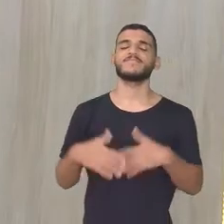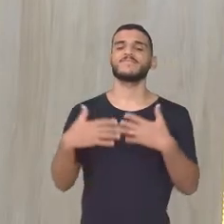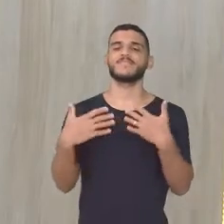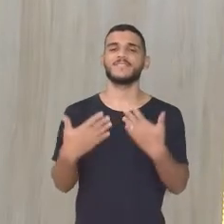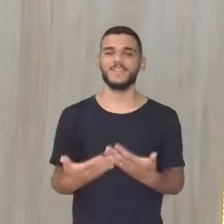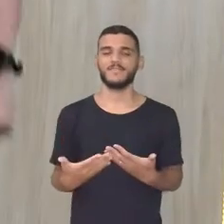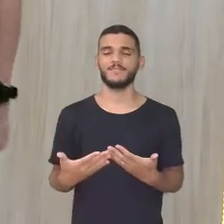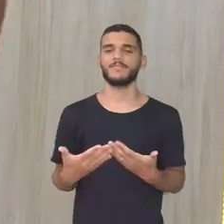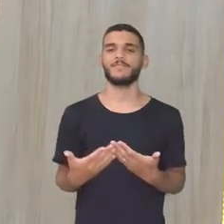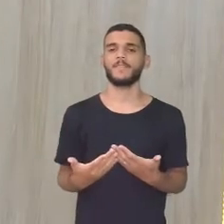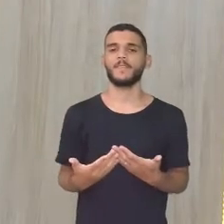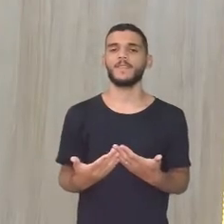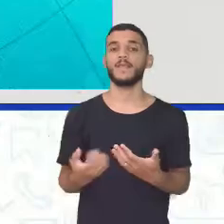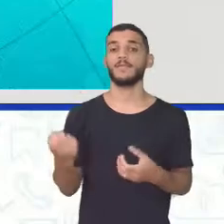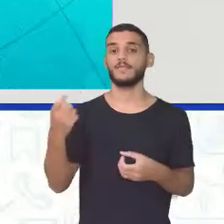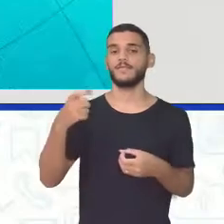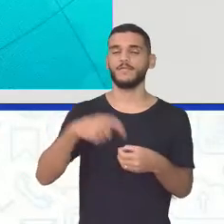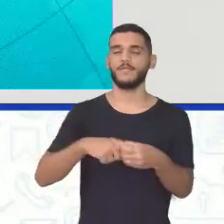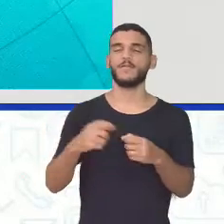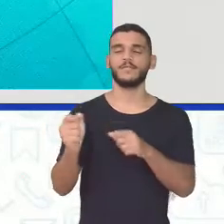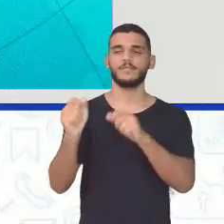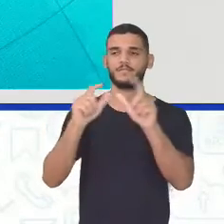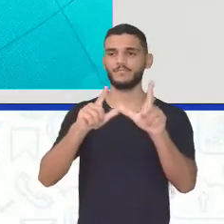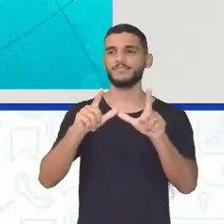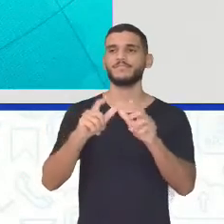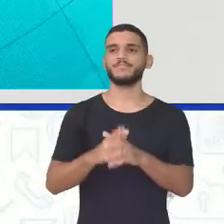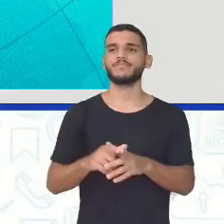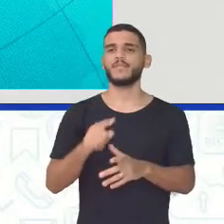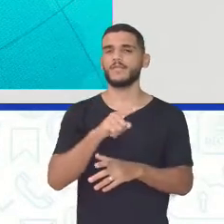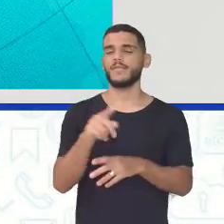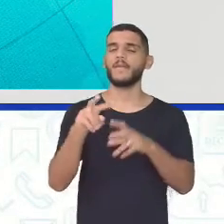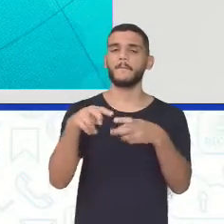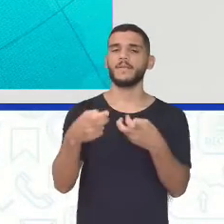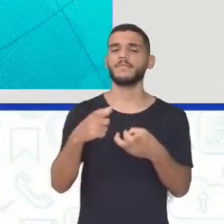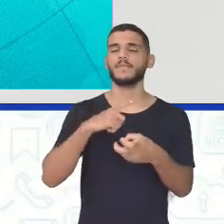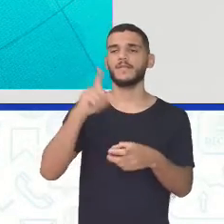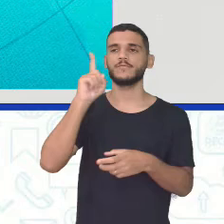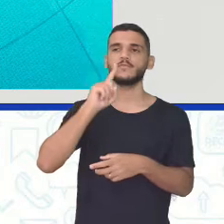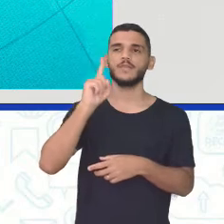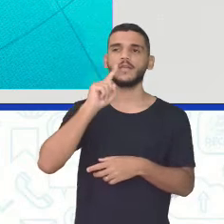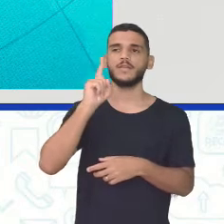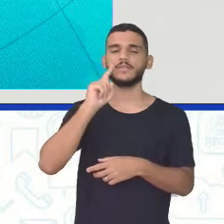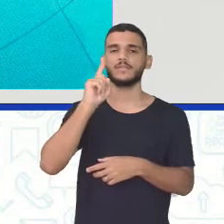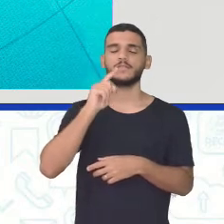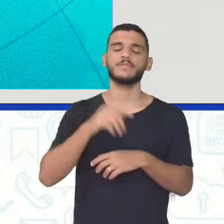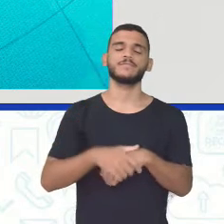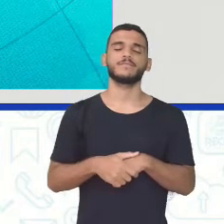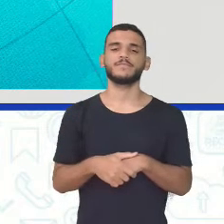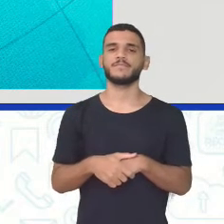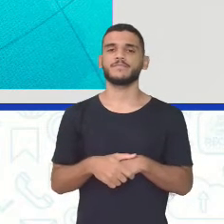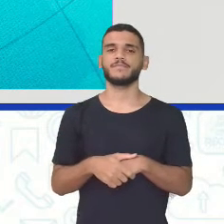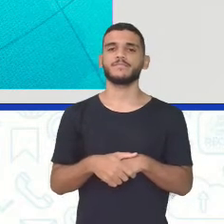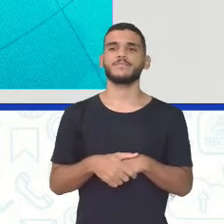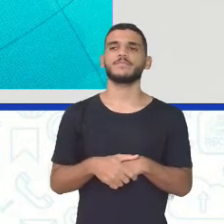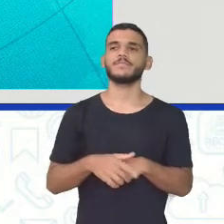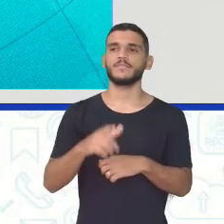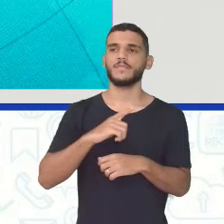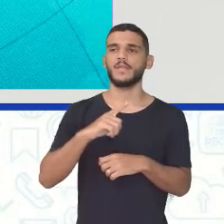ó, volta de novo para a tela. Olha aí, então você tem os Estados Unidos, ó, United States,